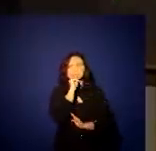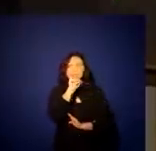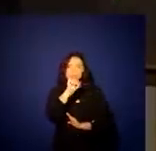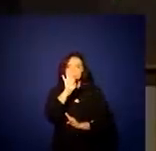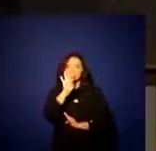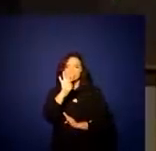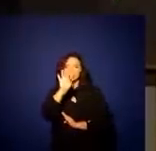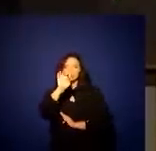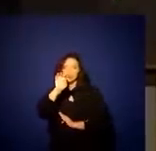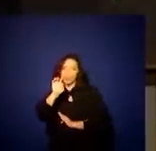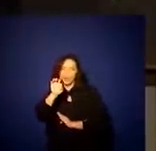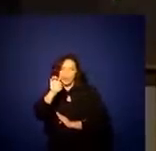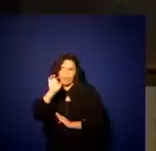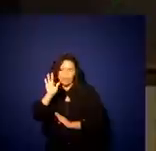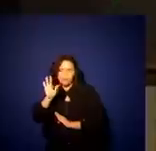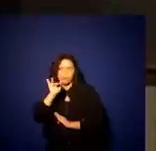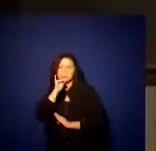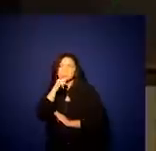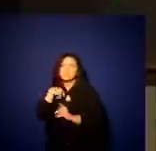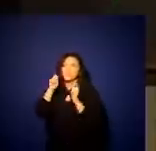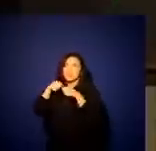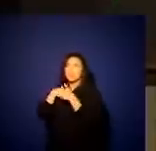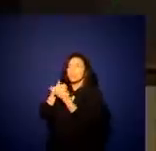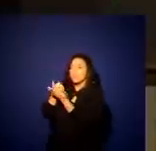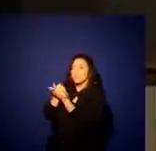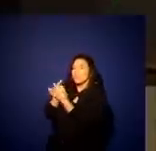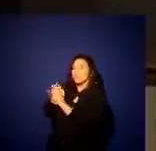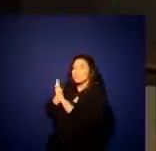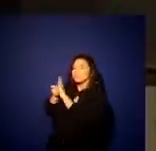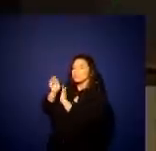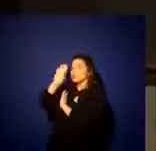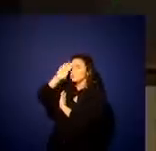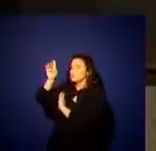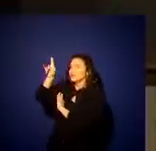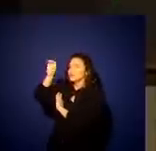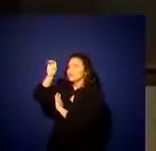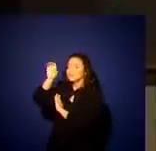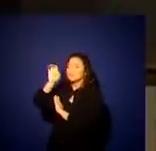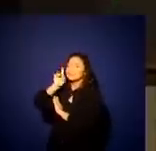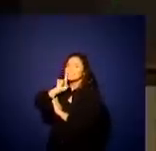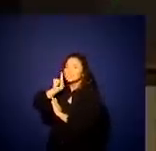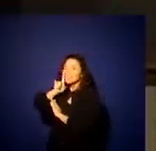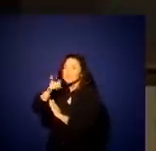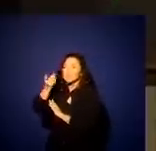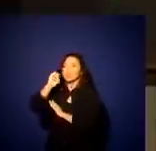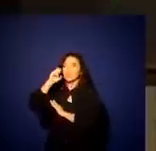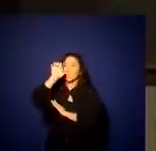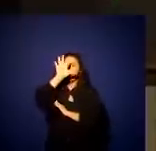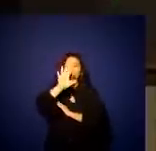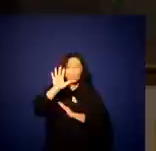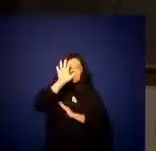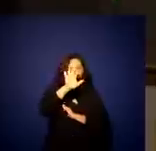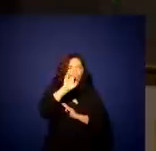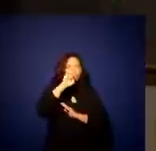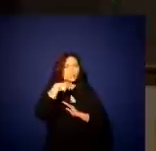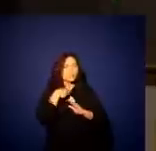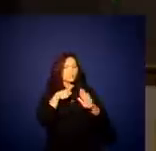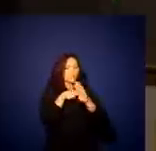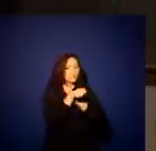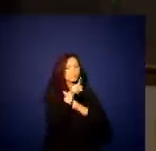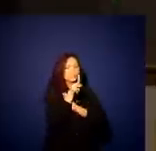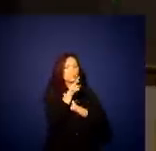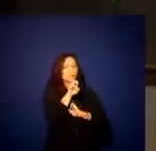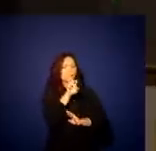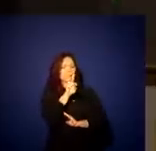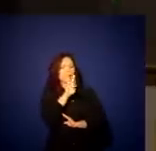exploradoras de olha nos Estados Unidos na Europa ou até mesmo aqui investir em petrol Rio Petro reconco eu prefiro me